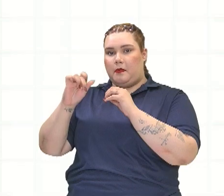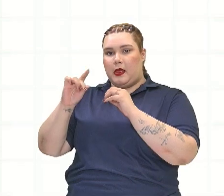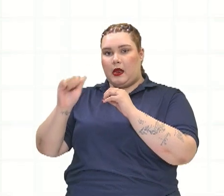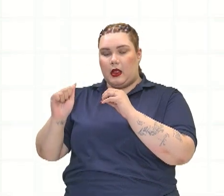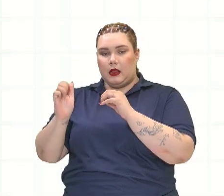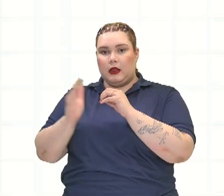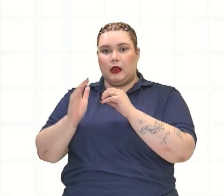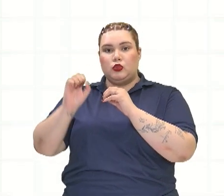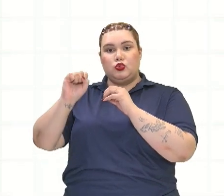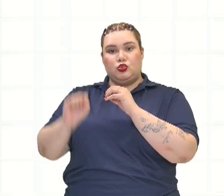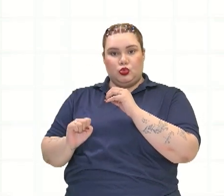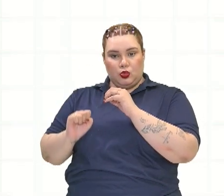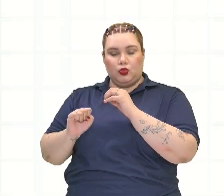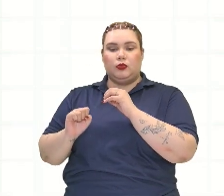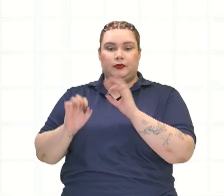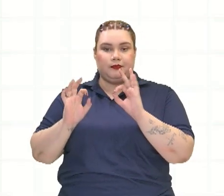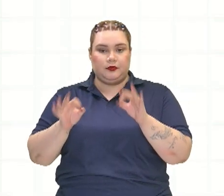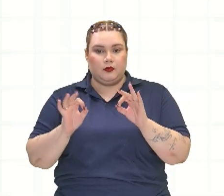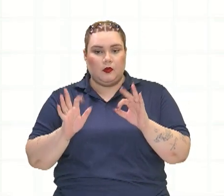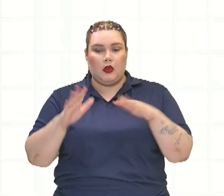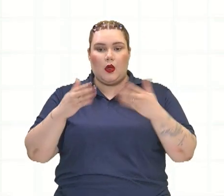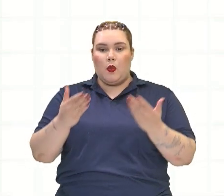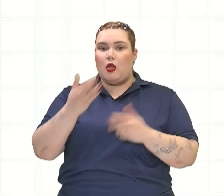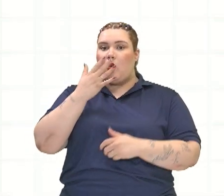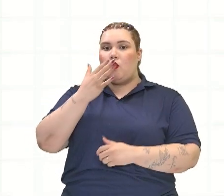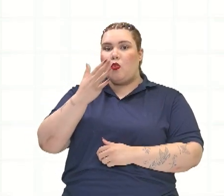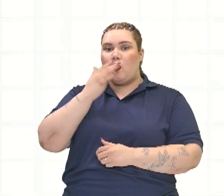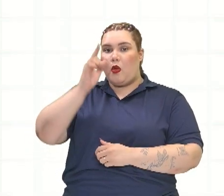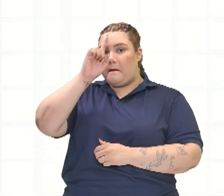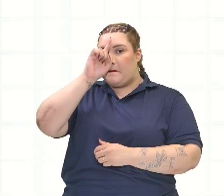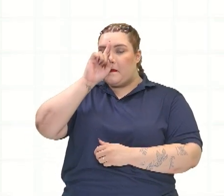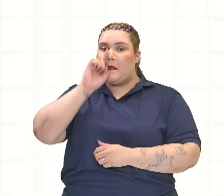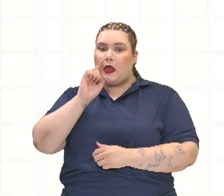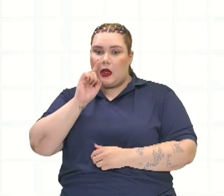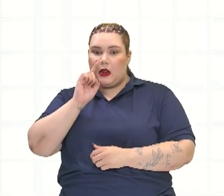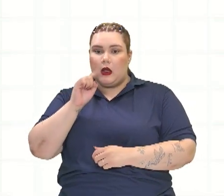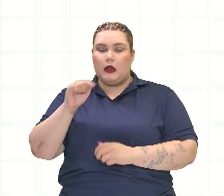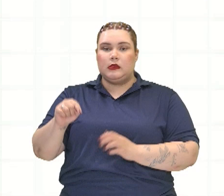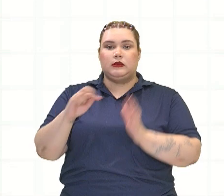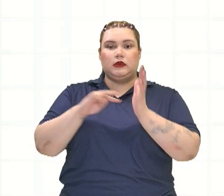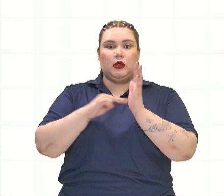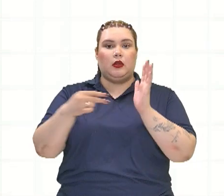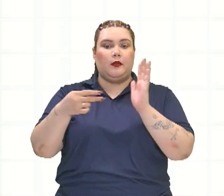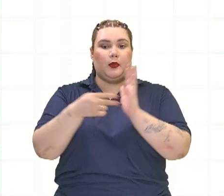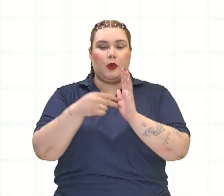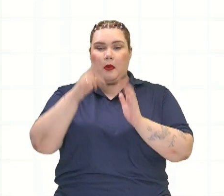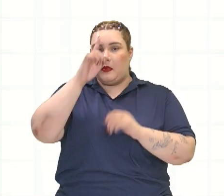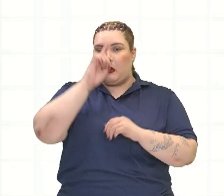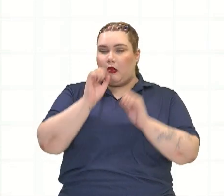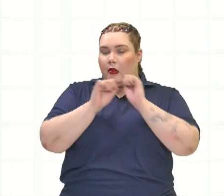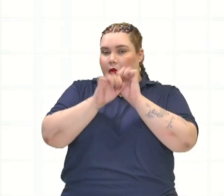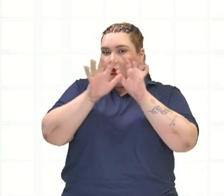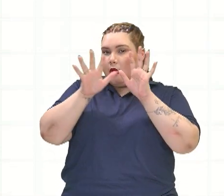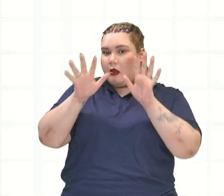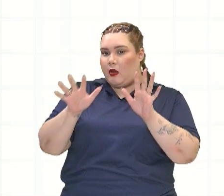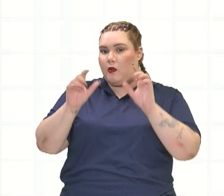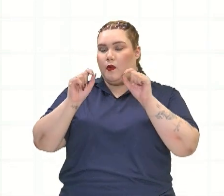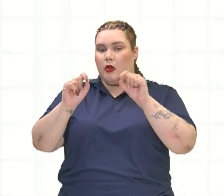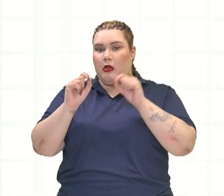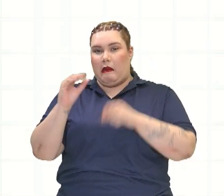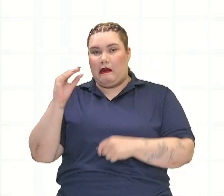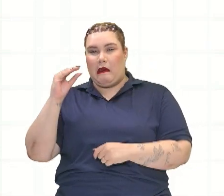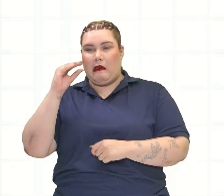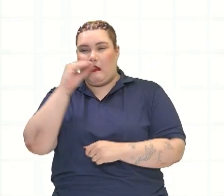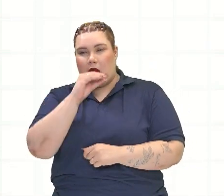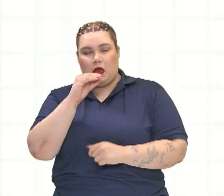sul. Percebam que aqui a cor já é amarela. E essa cor amarela já é algo menos quente do